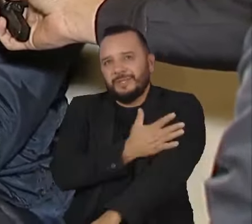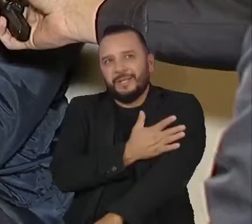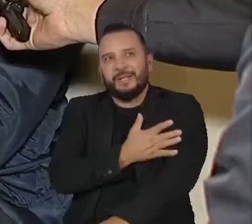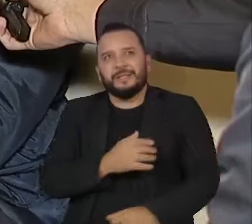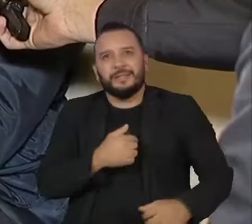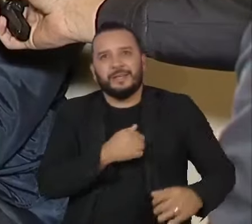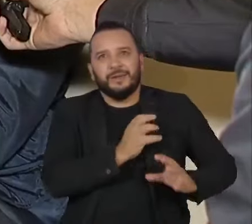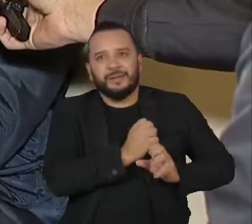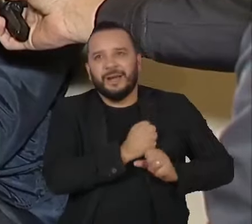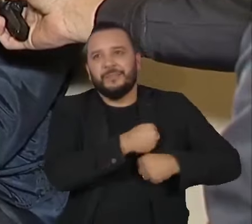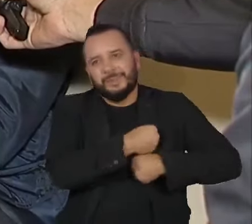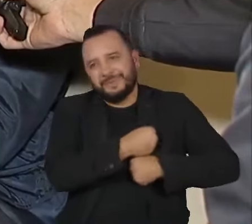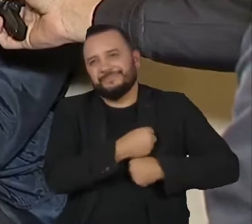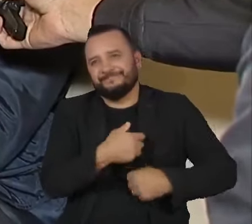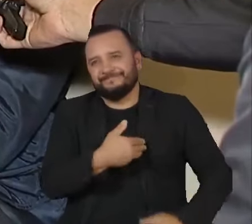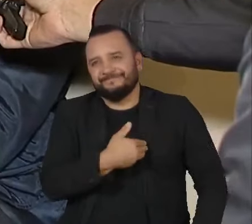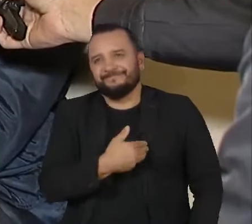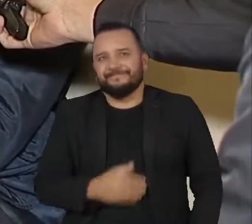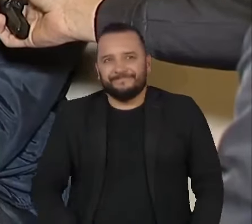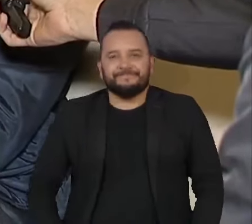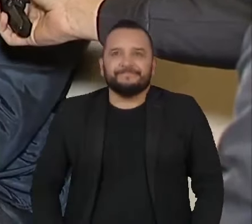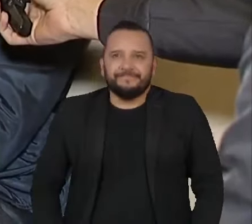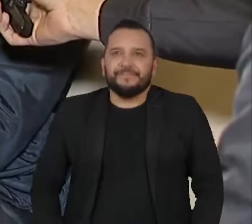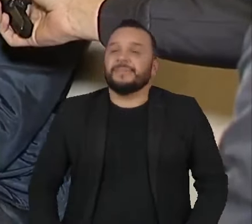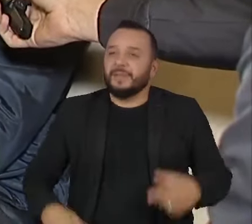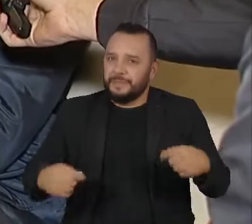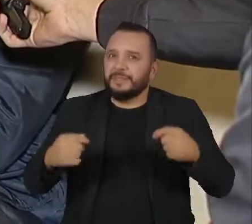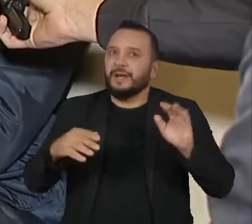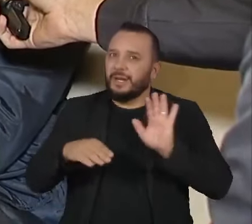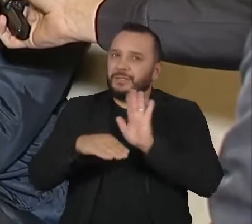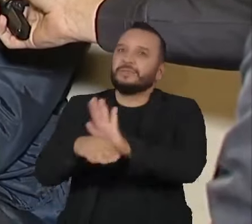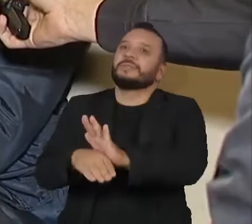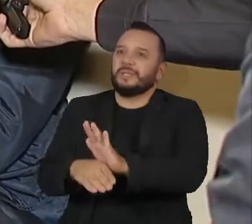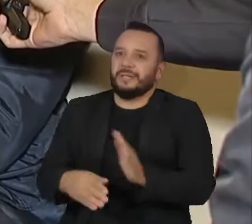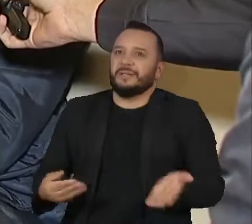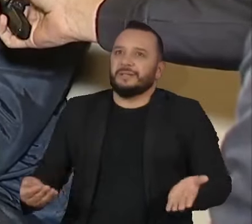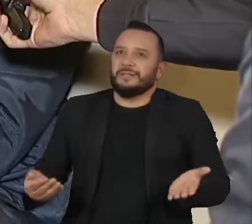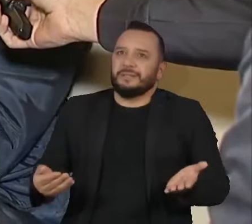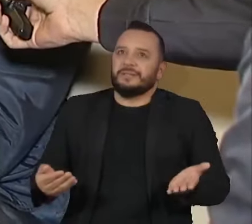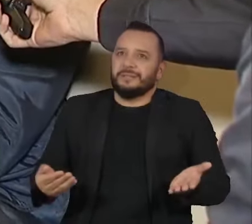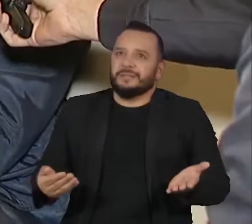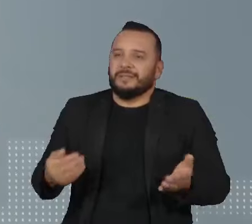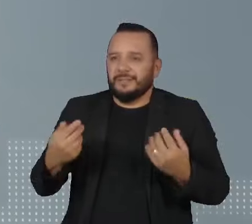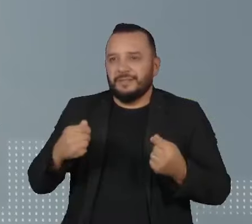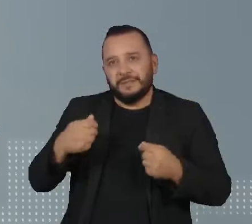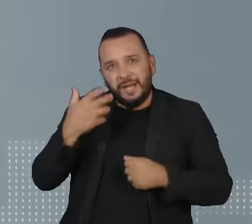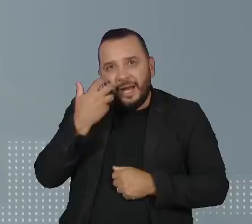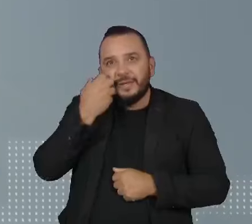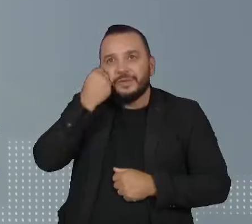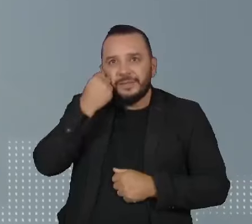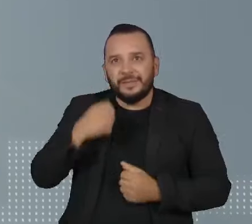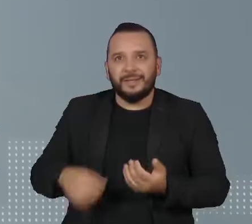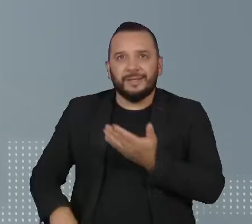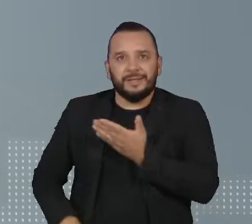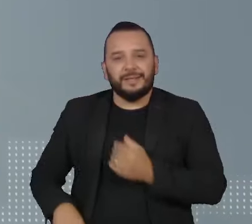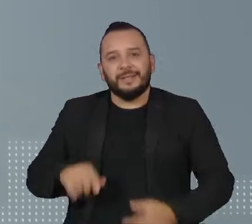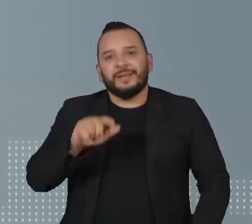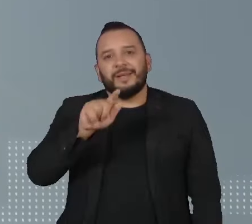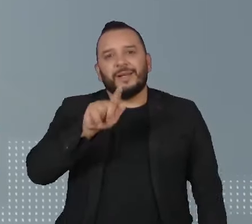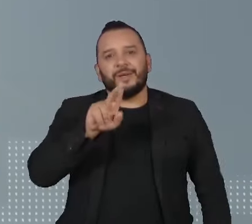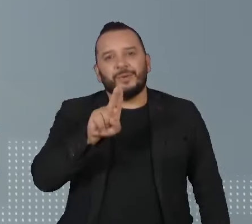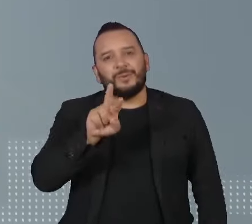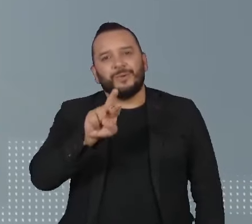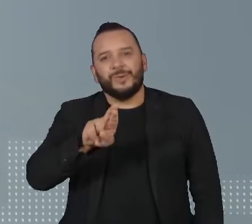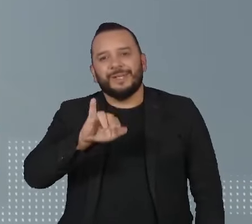muito apertado, né? Então, na cabeça veio, eu preciso ajudar, eu preciso adotar. A guria também tá de